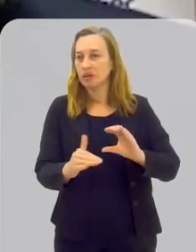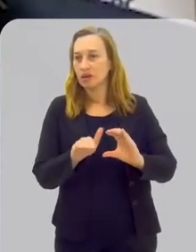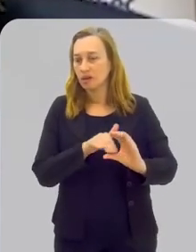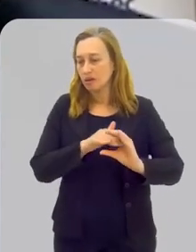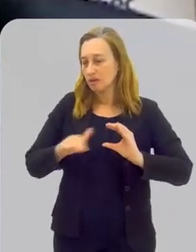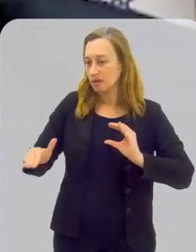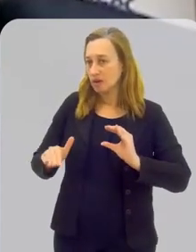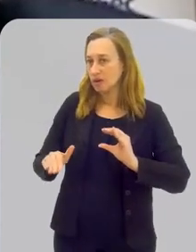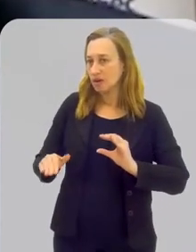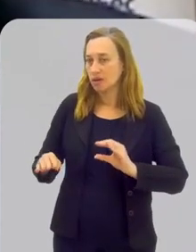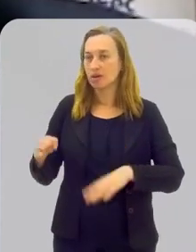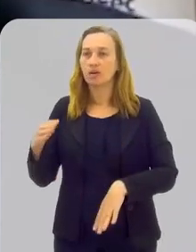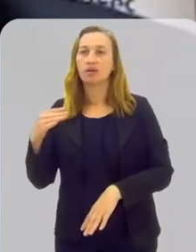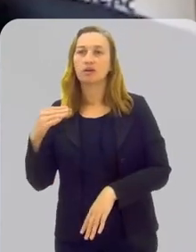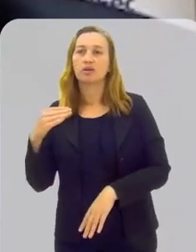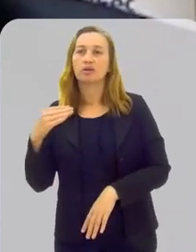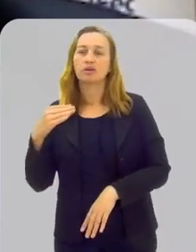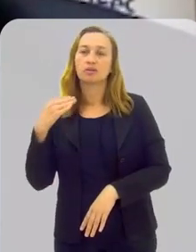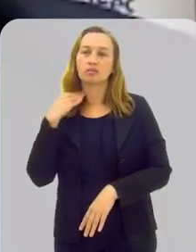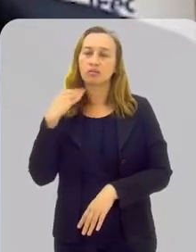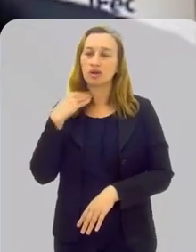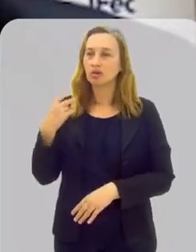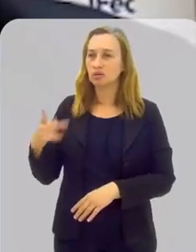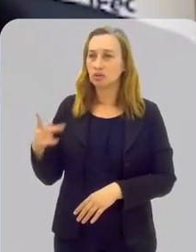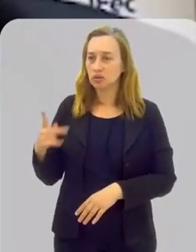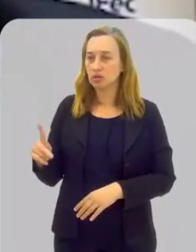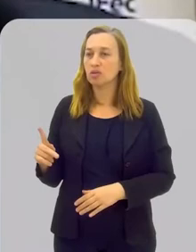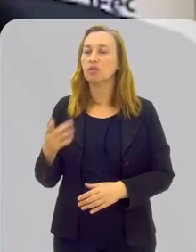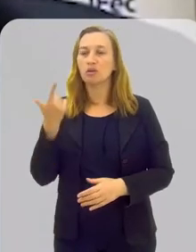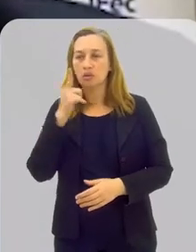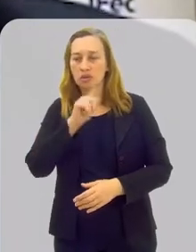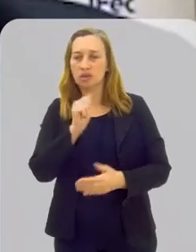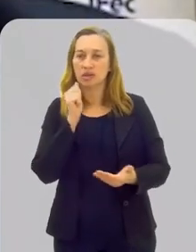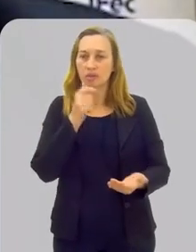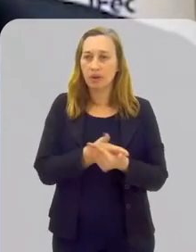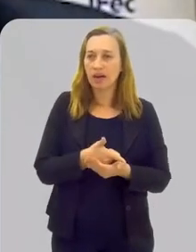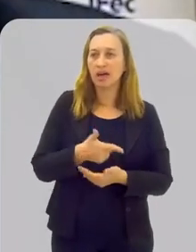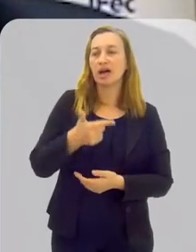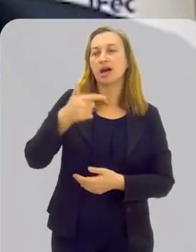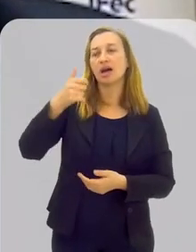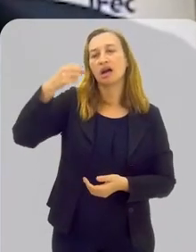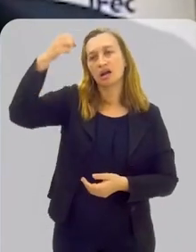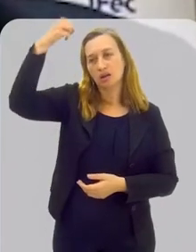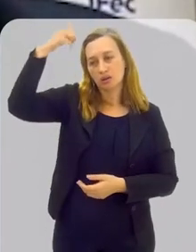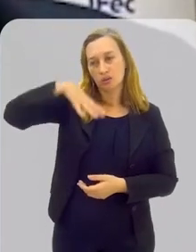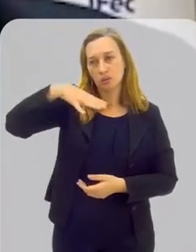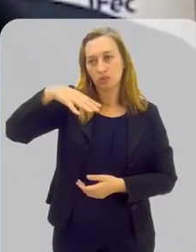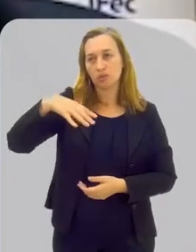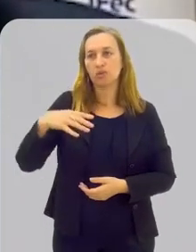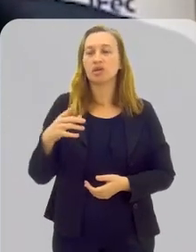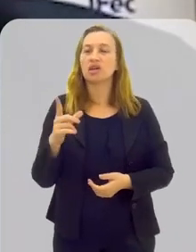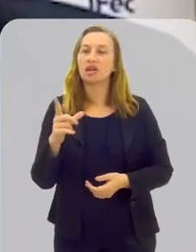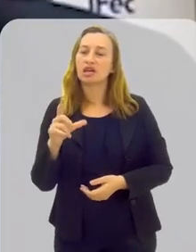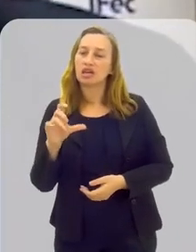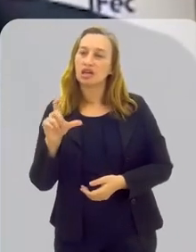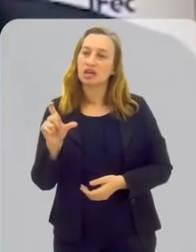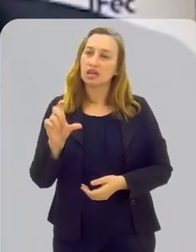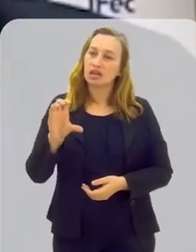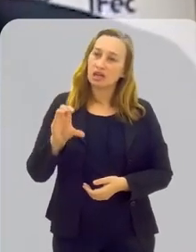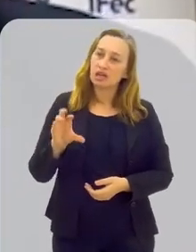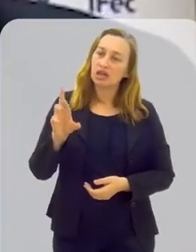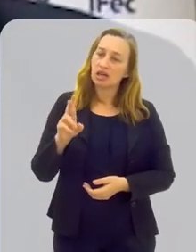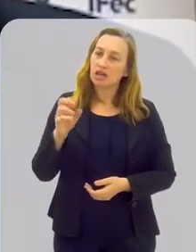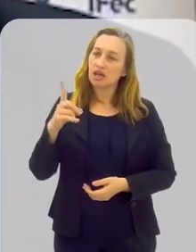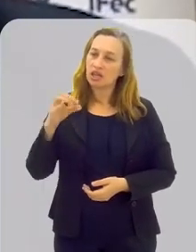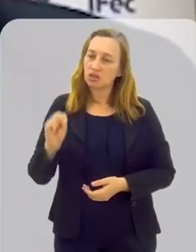resíduo é computado na sua conta aí nessa sua conta ele consegue pagar contas de energia elétrica e da RioCard